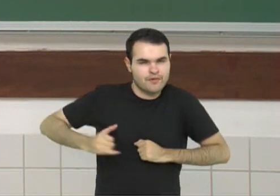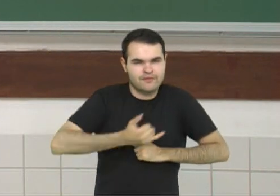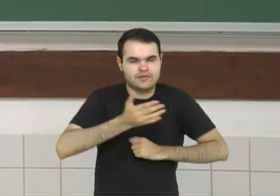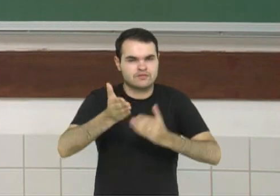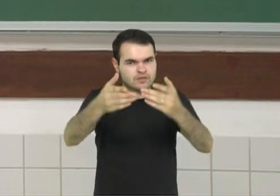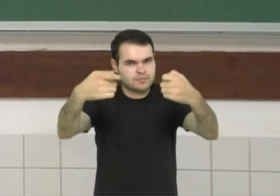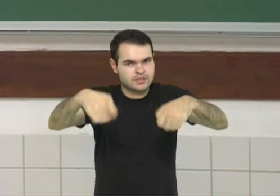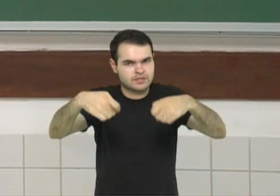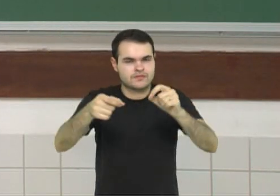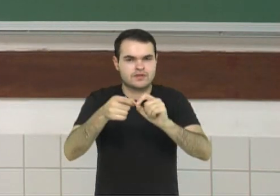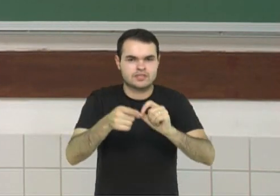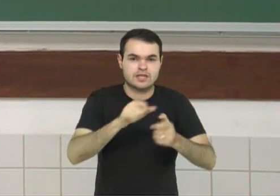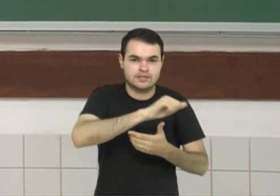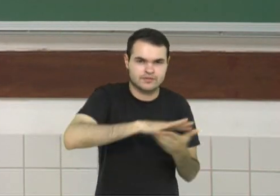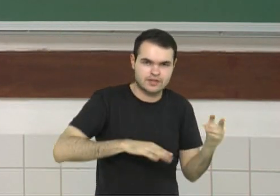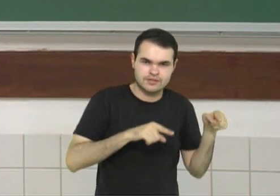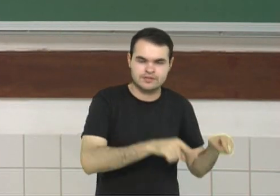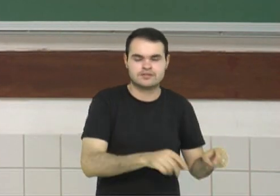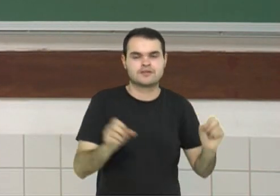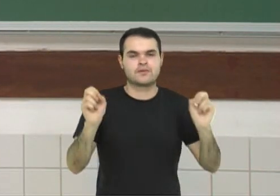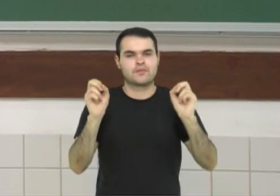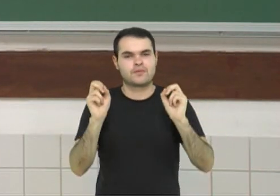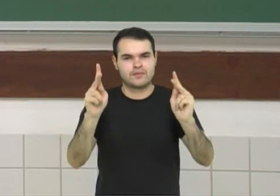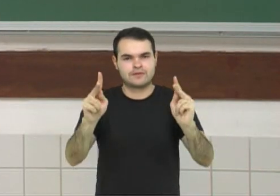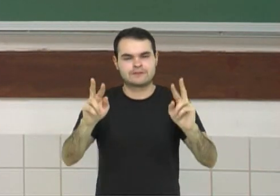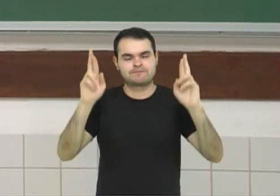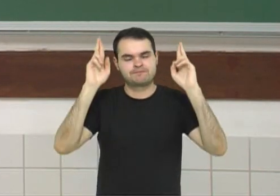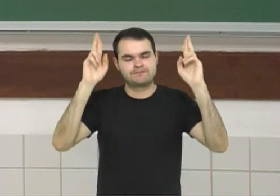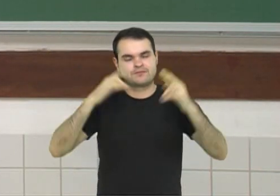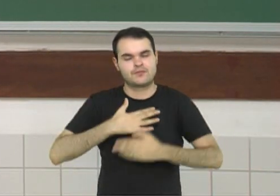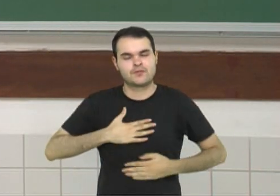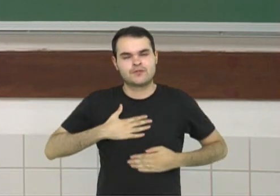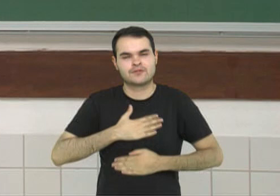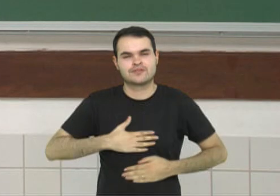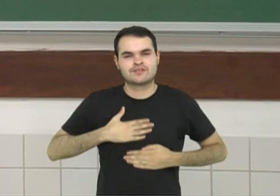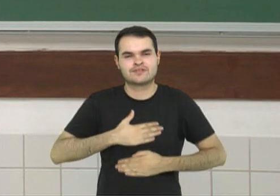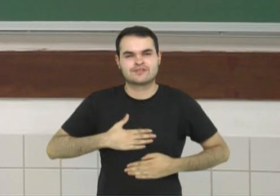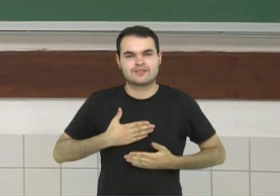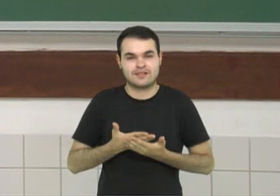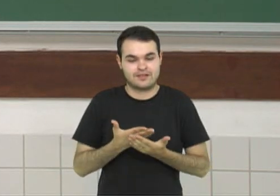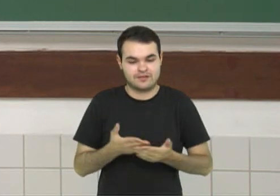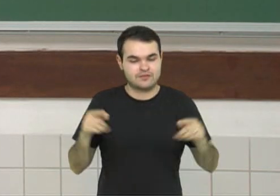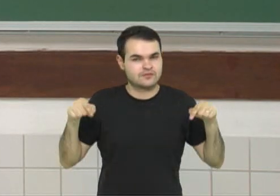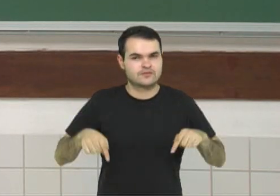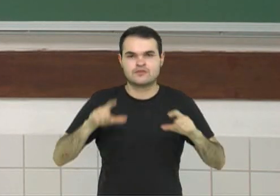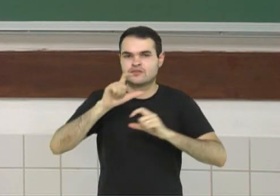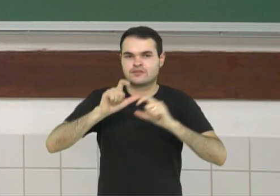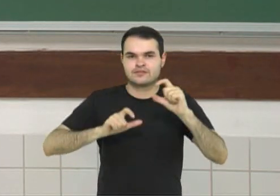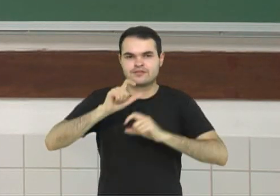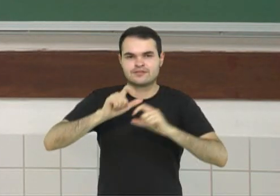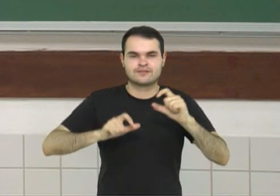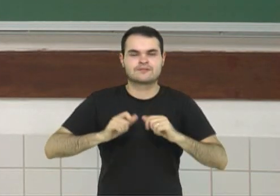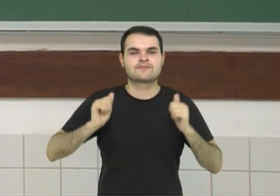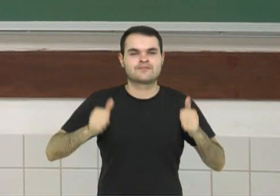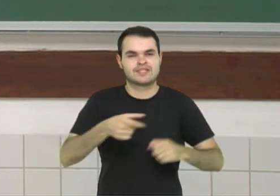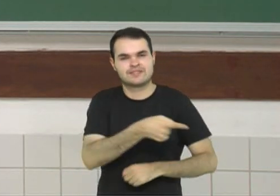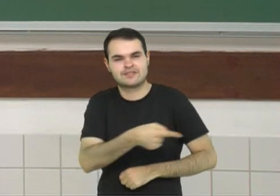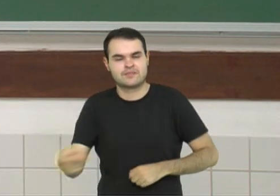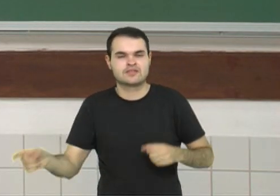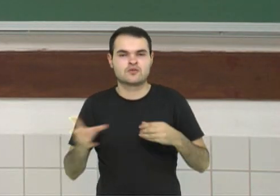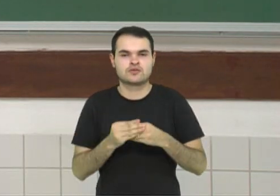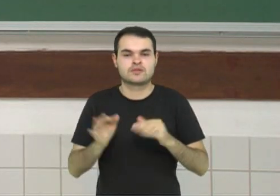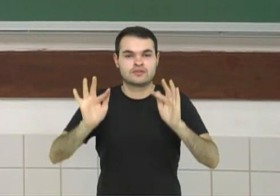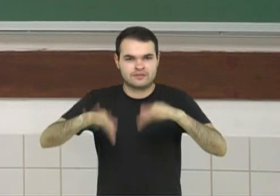vão precisar para fazer essa atividade, ok? Espero que vocês tenham gostado dessa nossa aula sobre quadrinhos, fechando a nossa Semana do